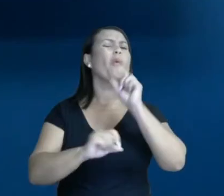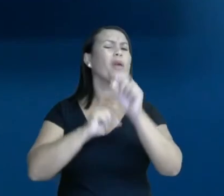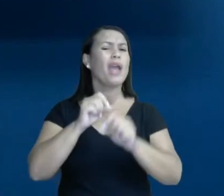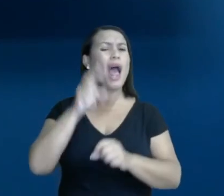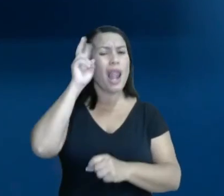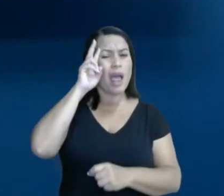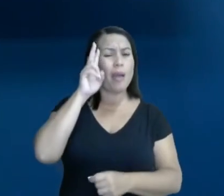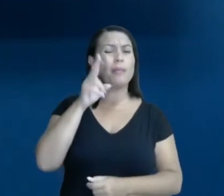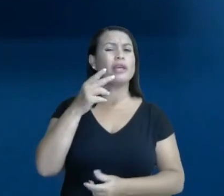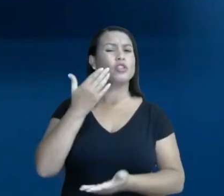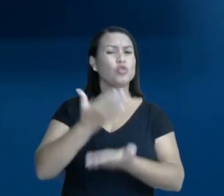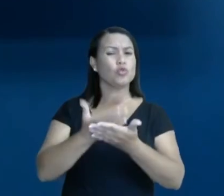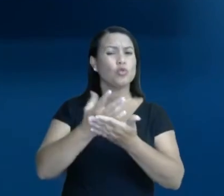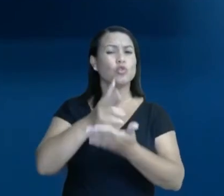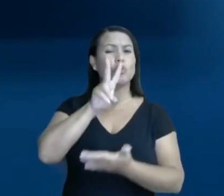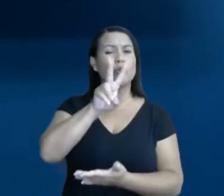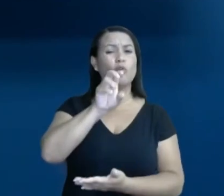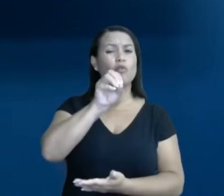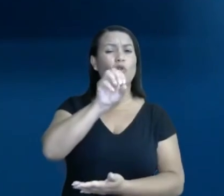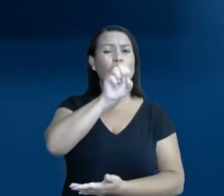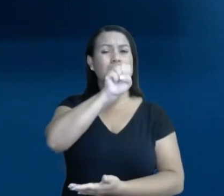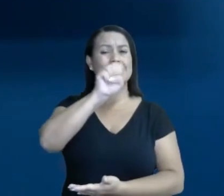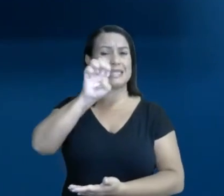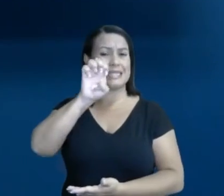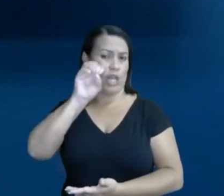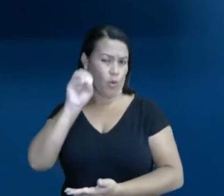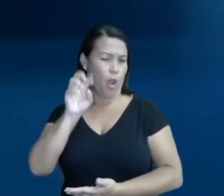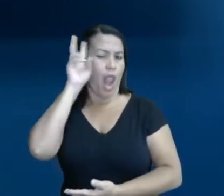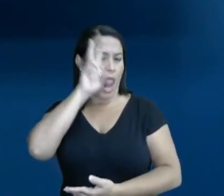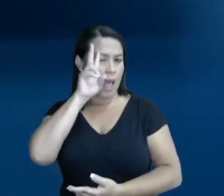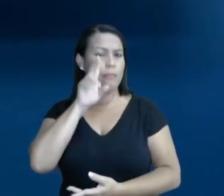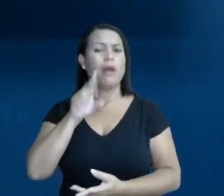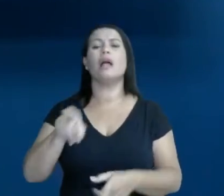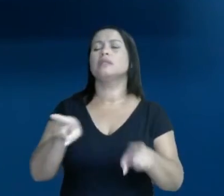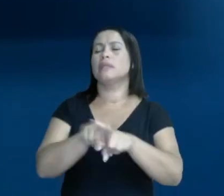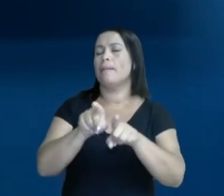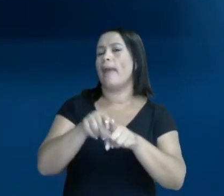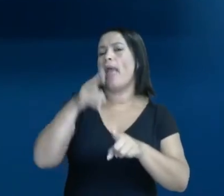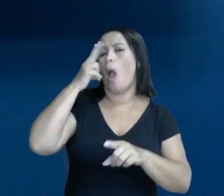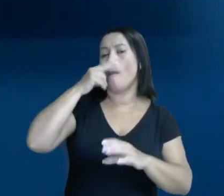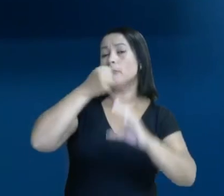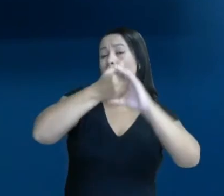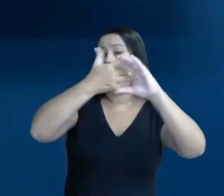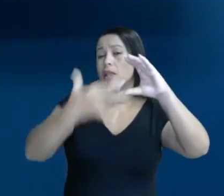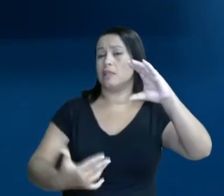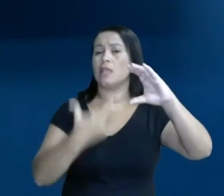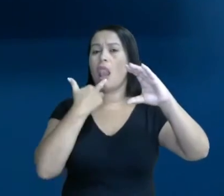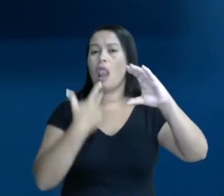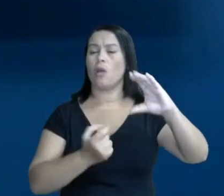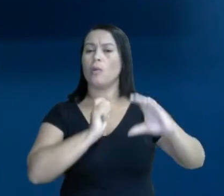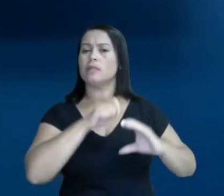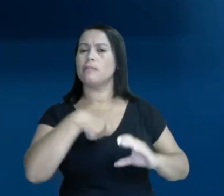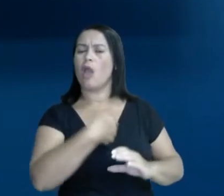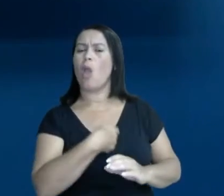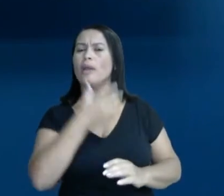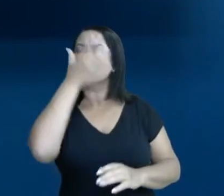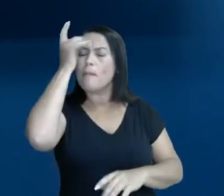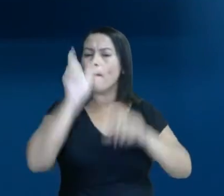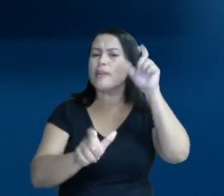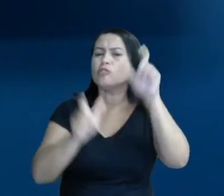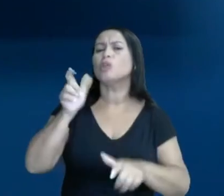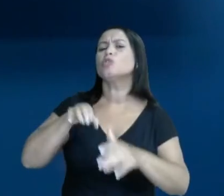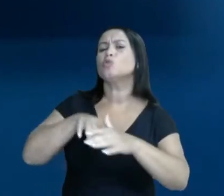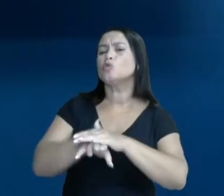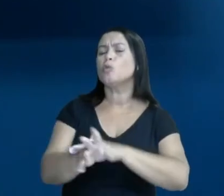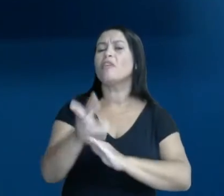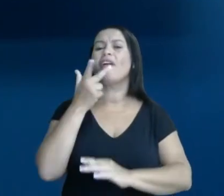sobre o voceu? Pronto, o leísmo também é uma característica da língua espanhola, né? Que os falantes, eles têm